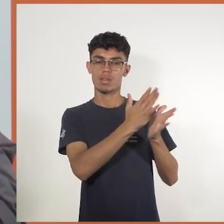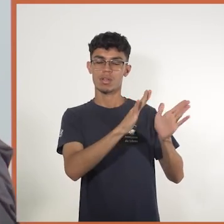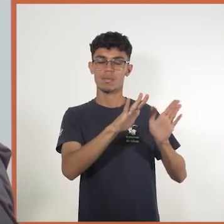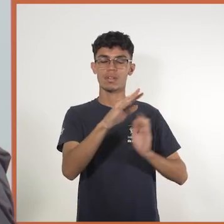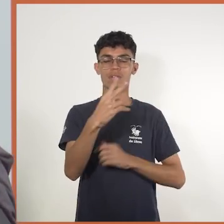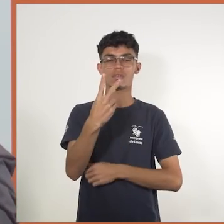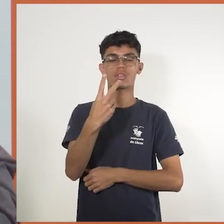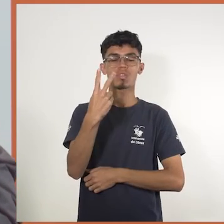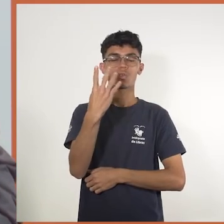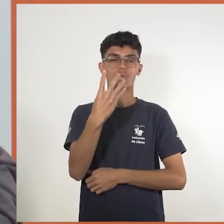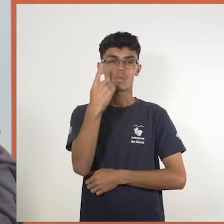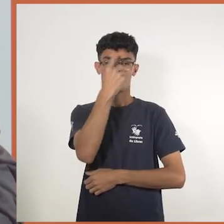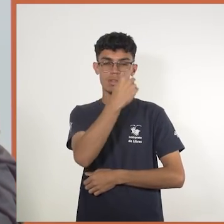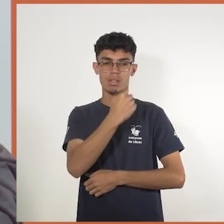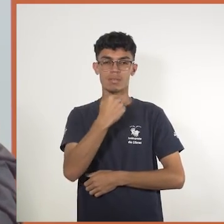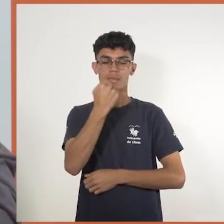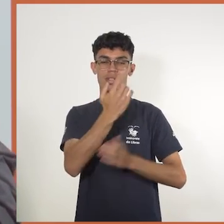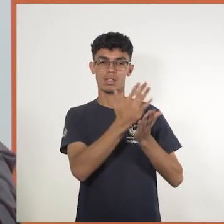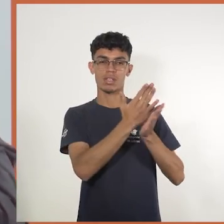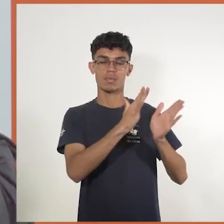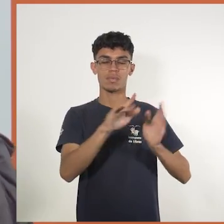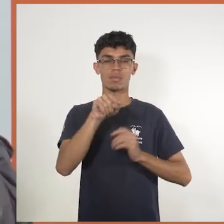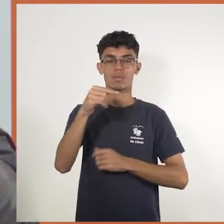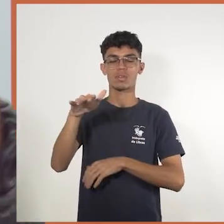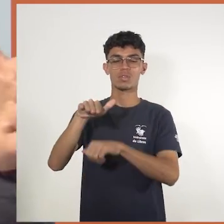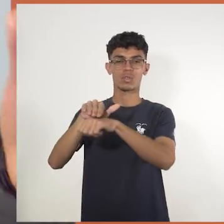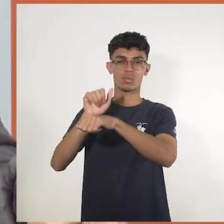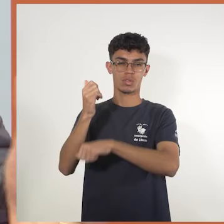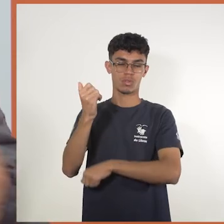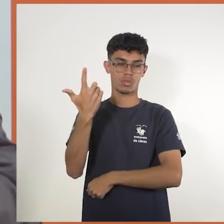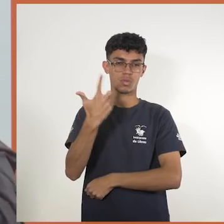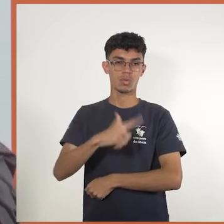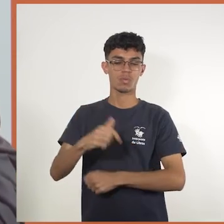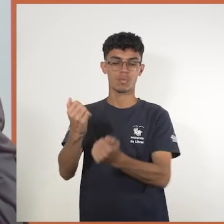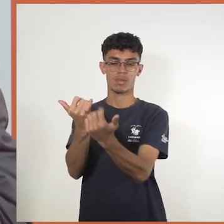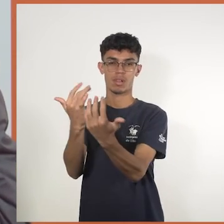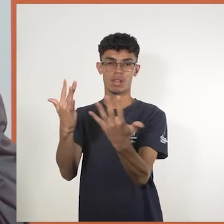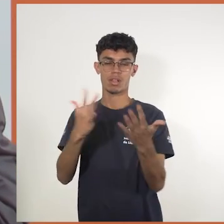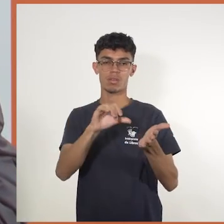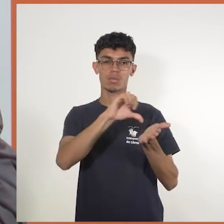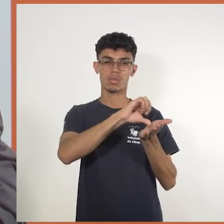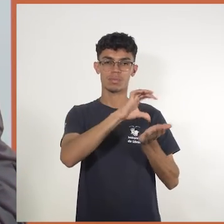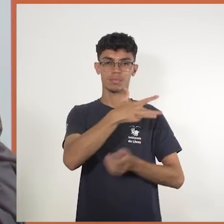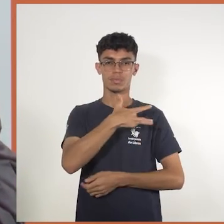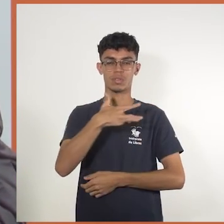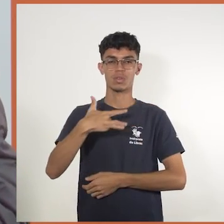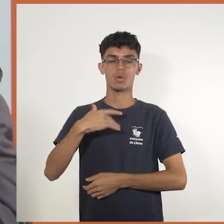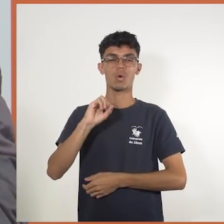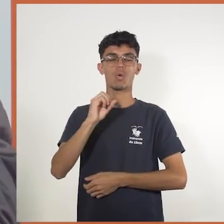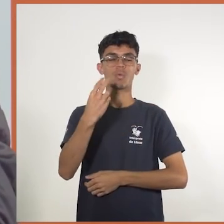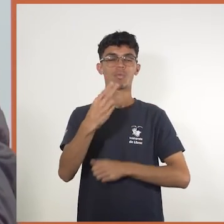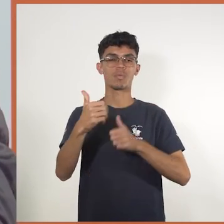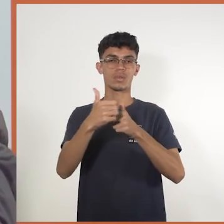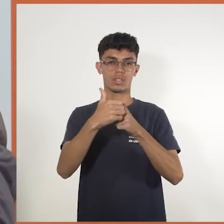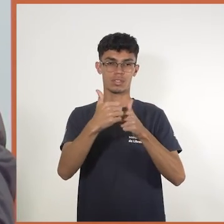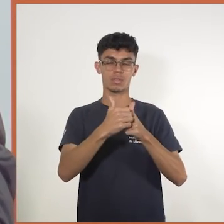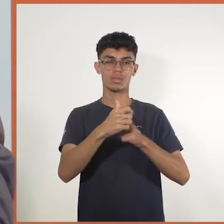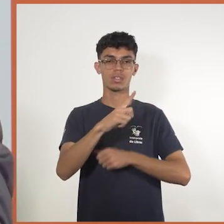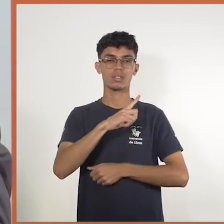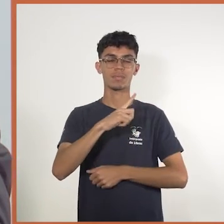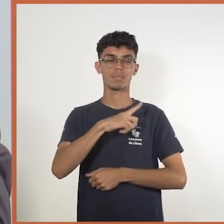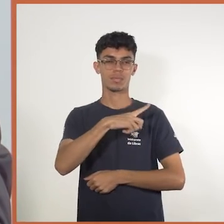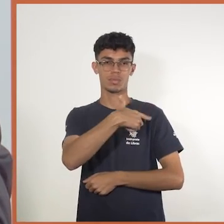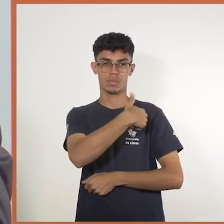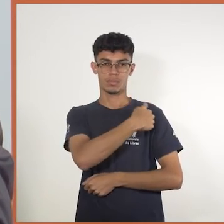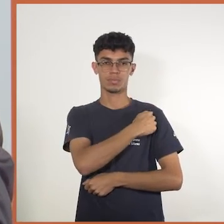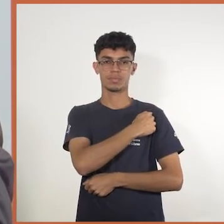retornar à unidade de saúde para serem vacinadas ou se dirigirem a alguma unidade próxima que tenha a disponibilidade da